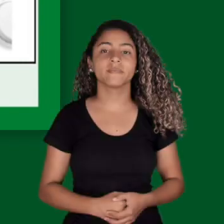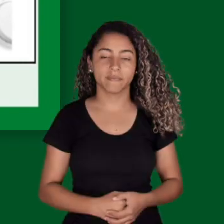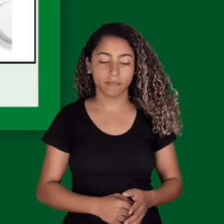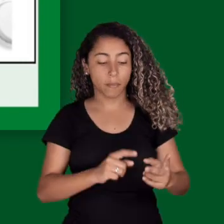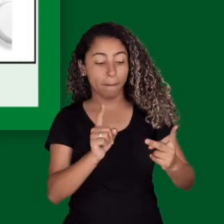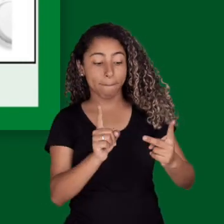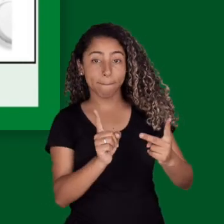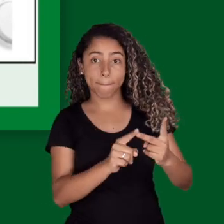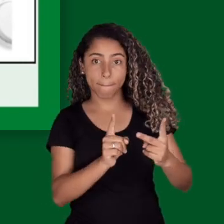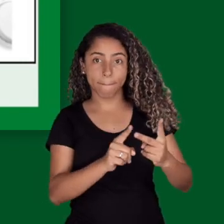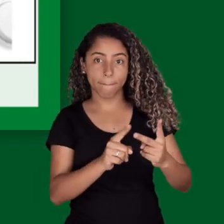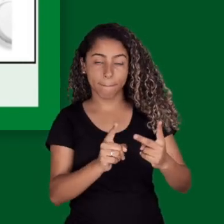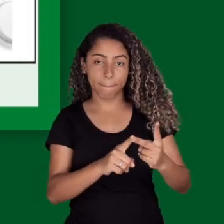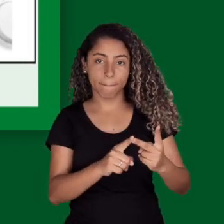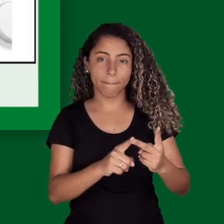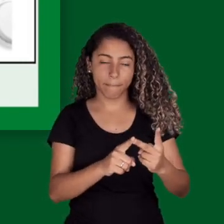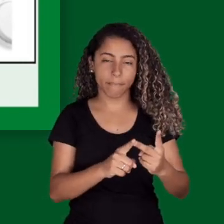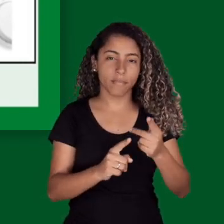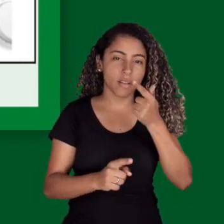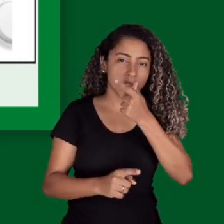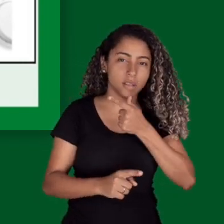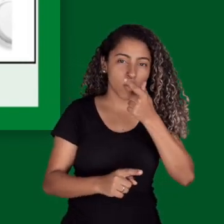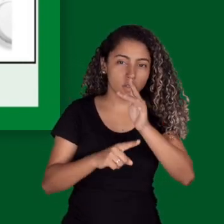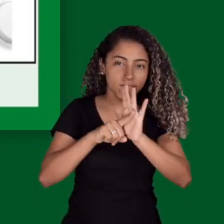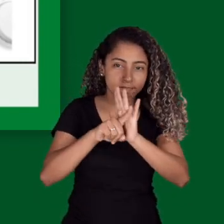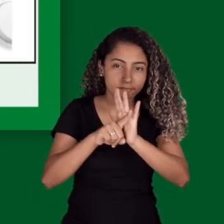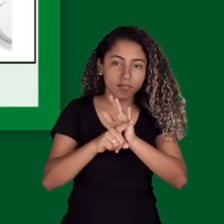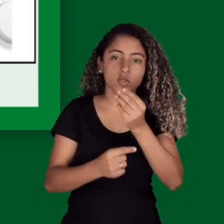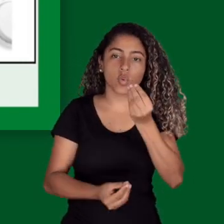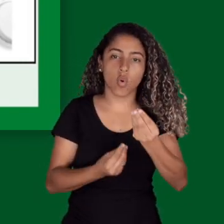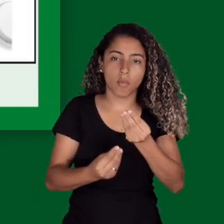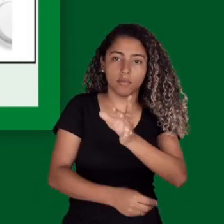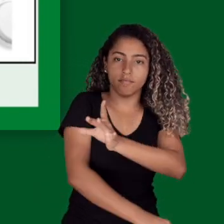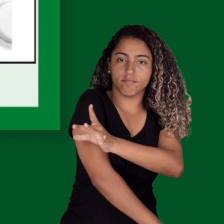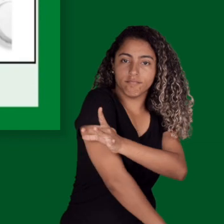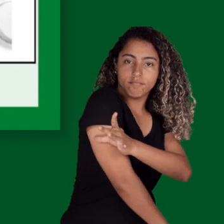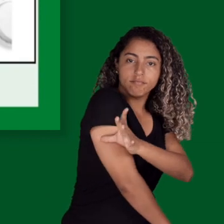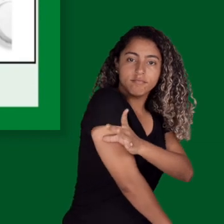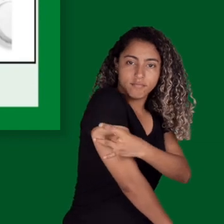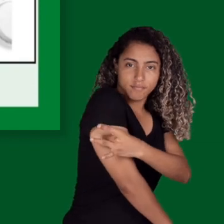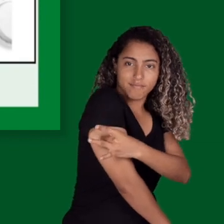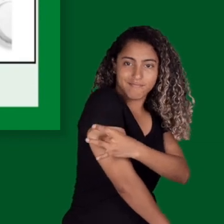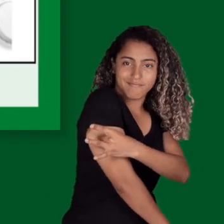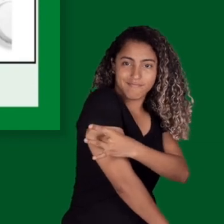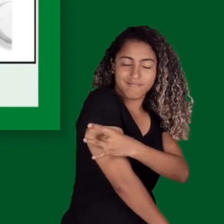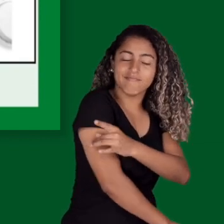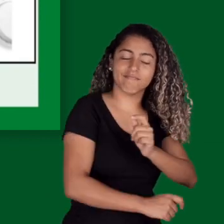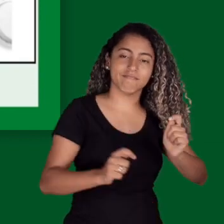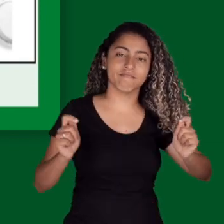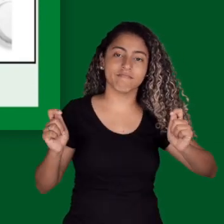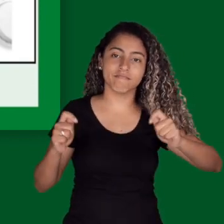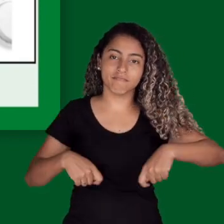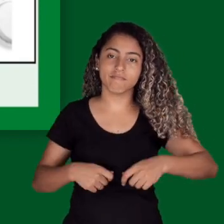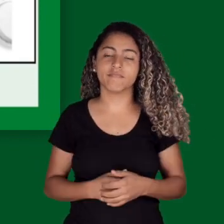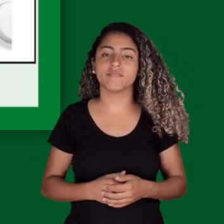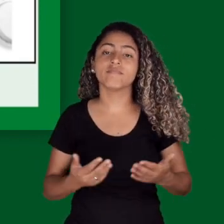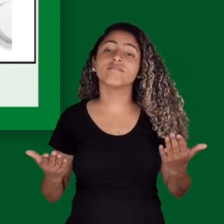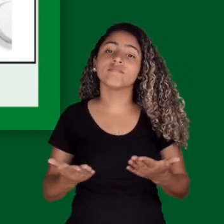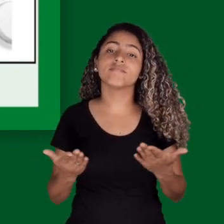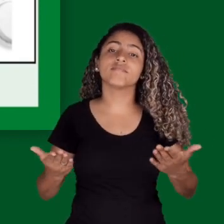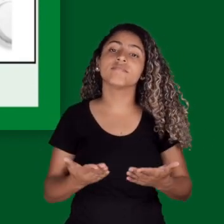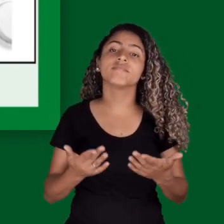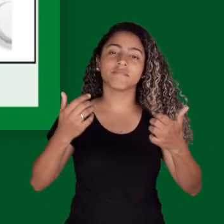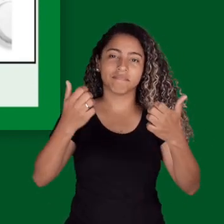Uma outra forma, né, que a gente falou que de monitorar a glicose é através do sensor de glicose. Então, a gente